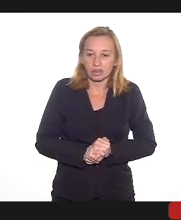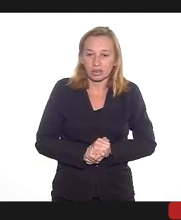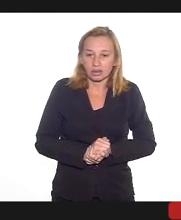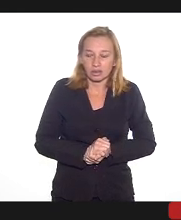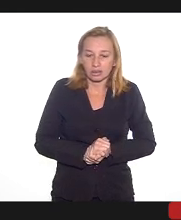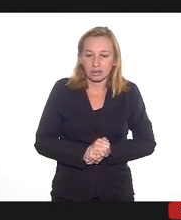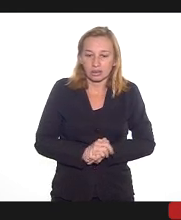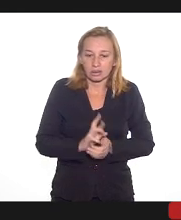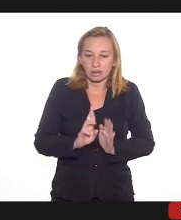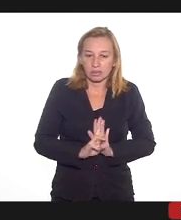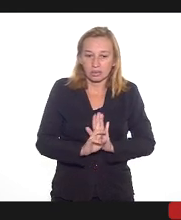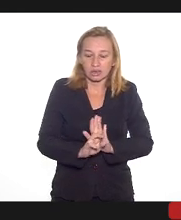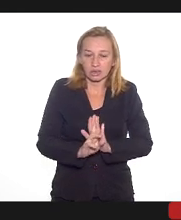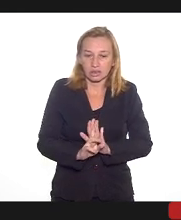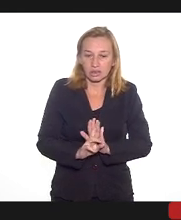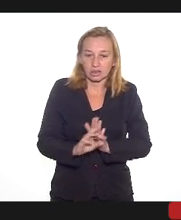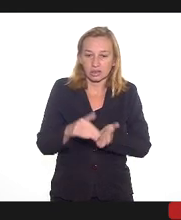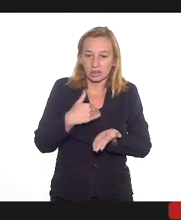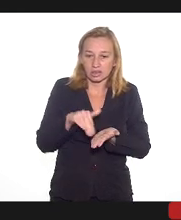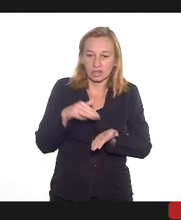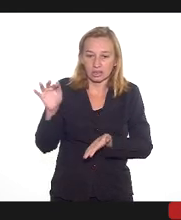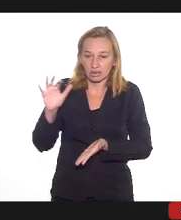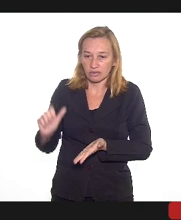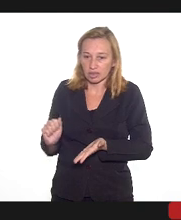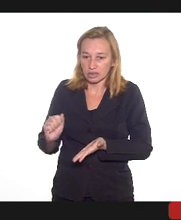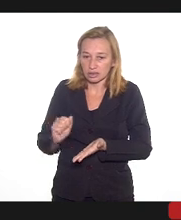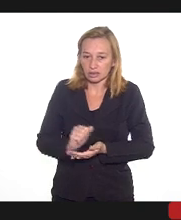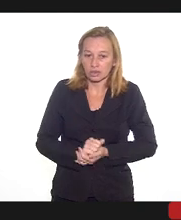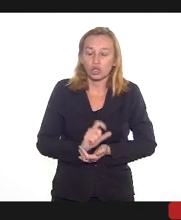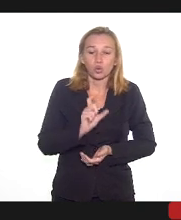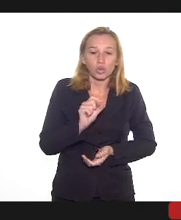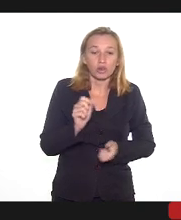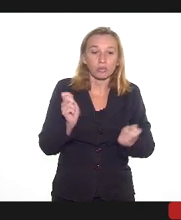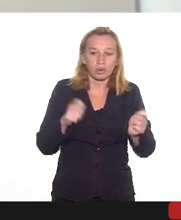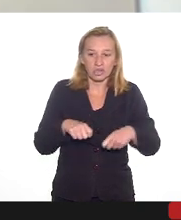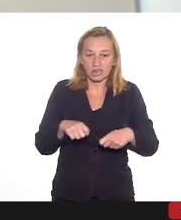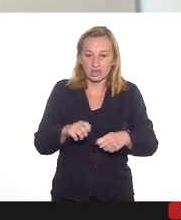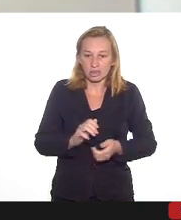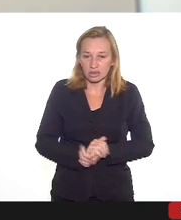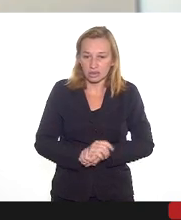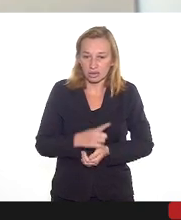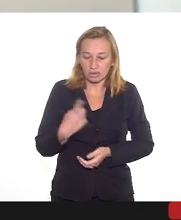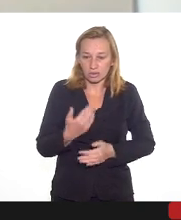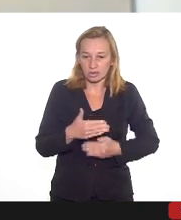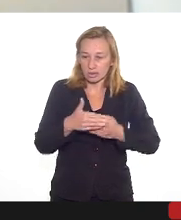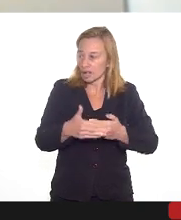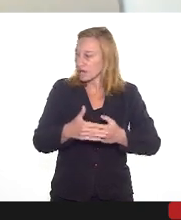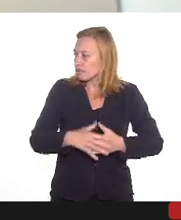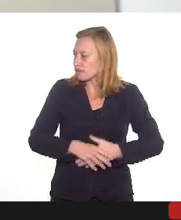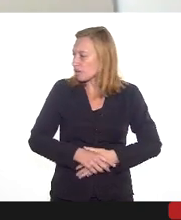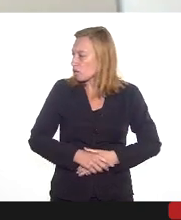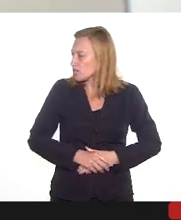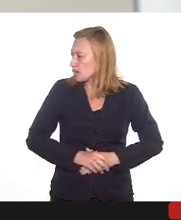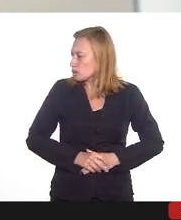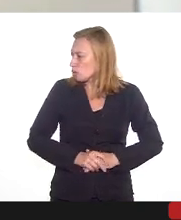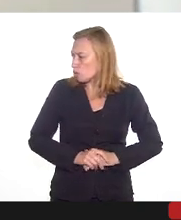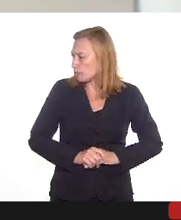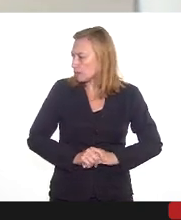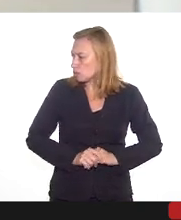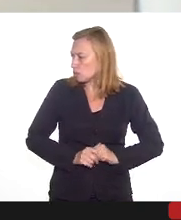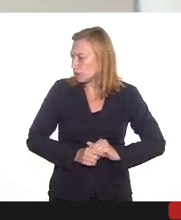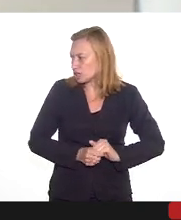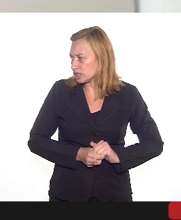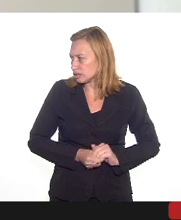a representação da Secretaria de Fazenda, para a gente ver o que é possível a gente avançar. A gente não tem dúvida de que a gente tem uma